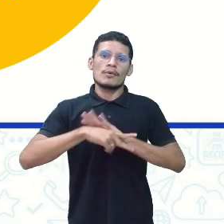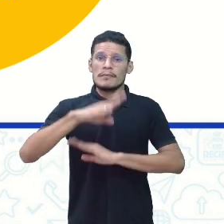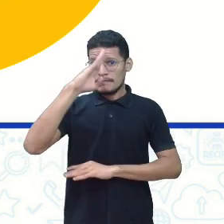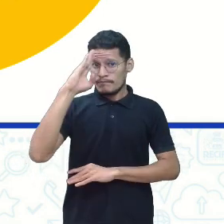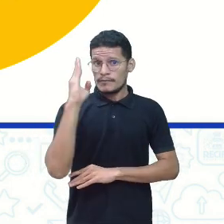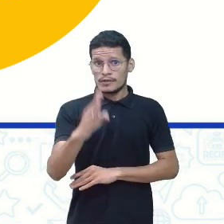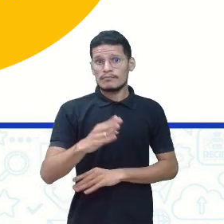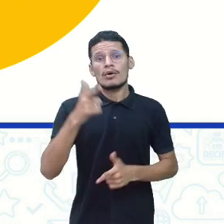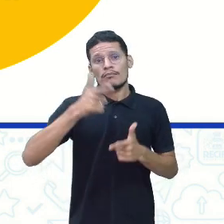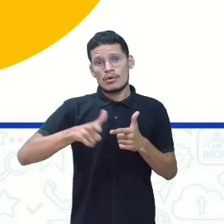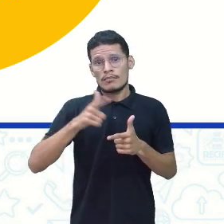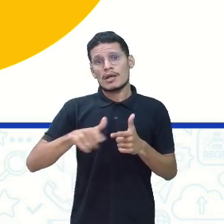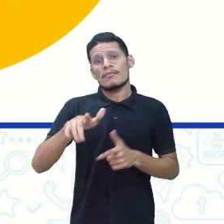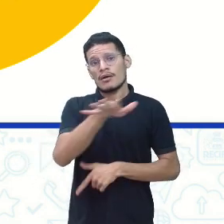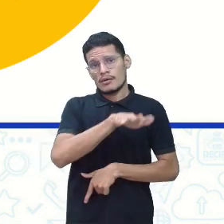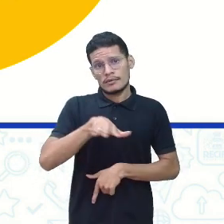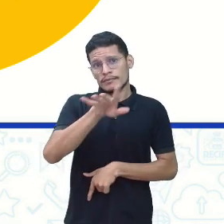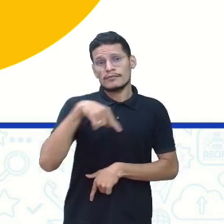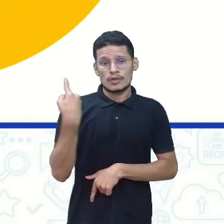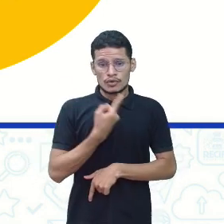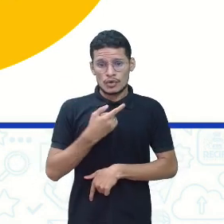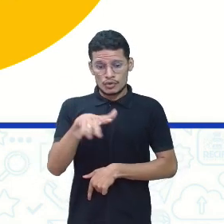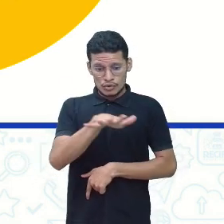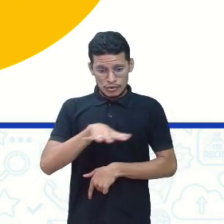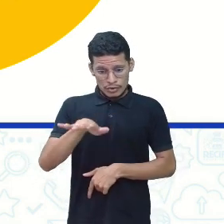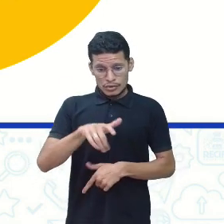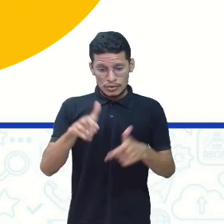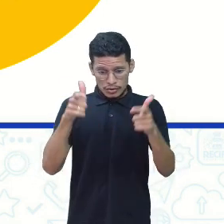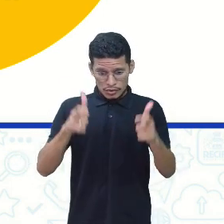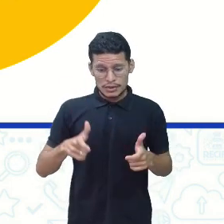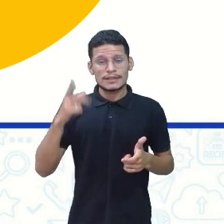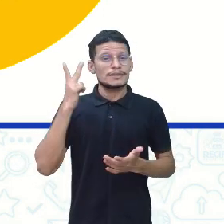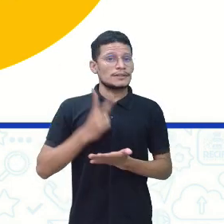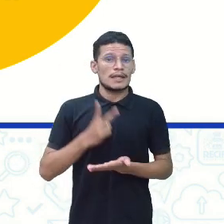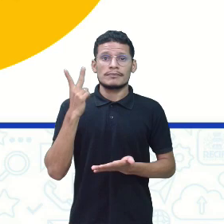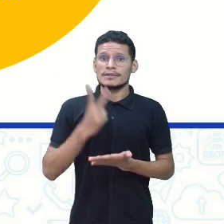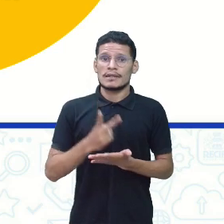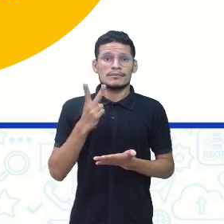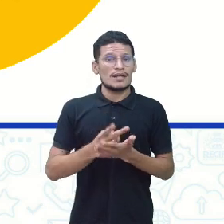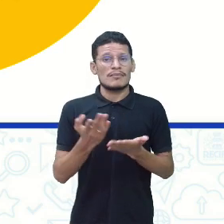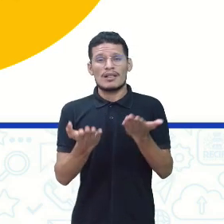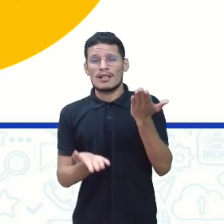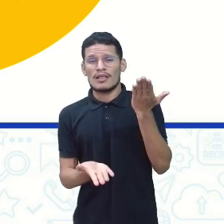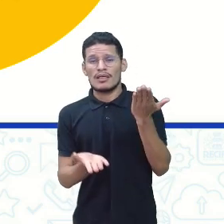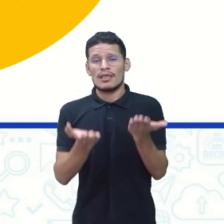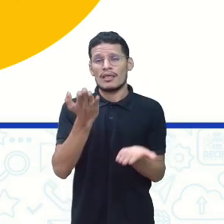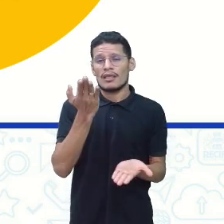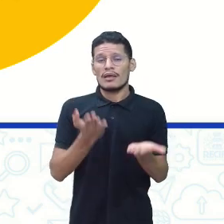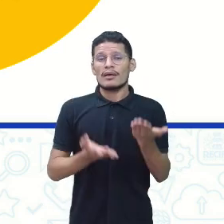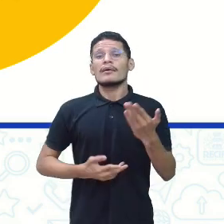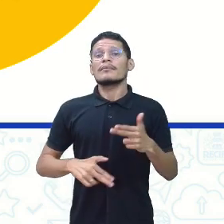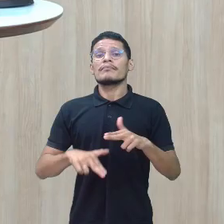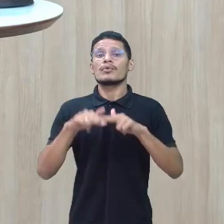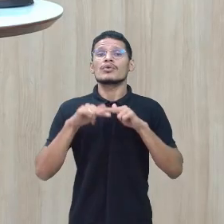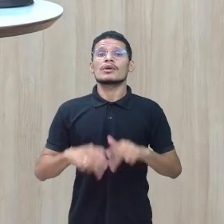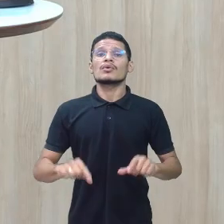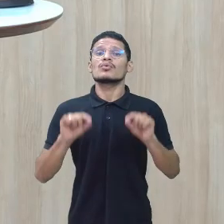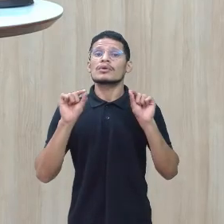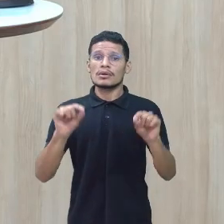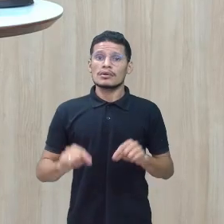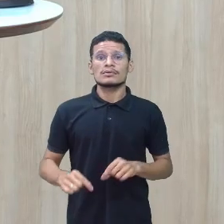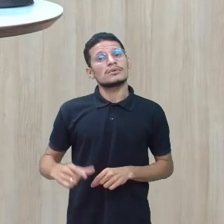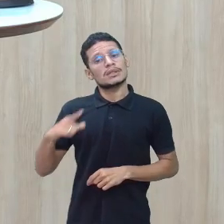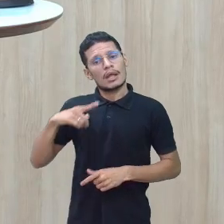atualidade. Então, o nosso ambiente, ele está em constante desequilíbrio por causa, uma grande parte,